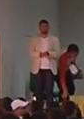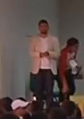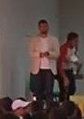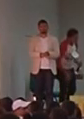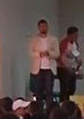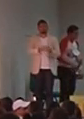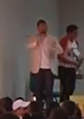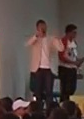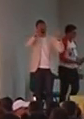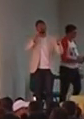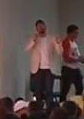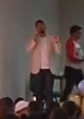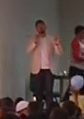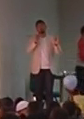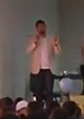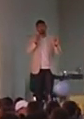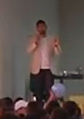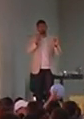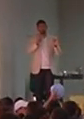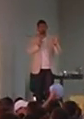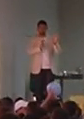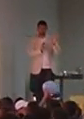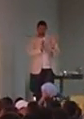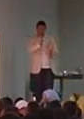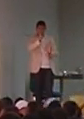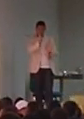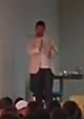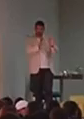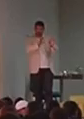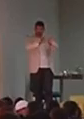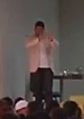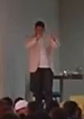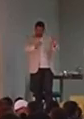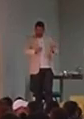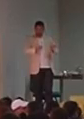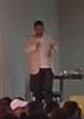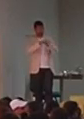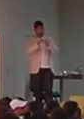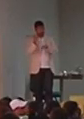O tema é infraestrutura e finanças.